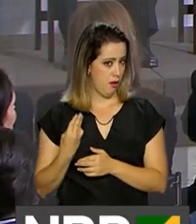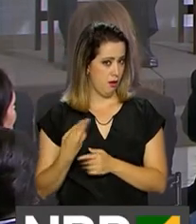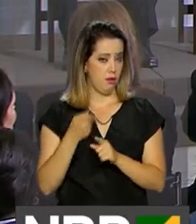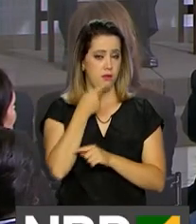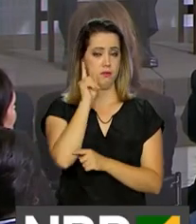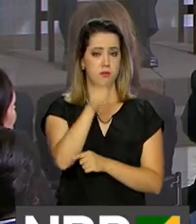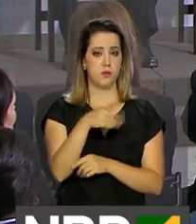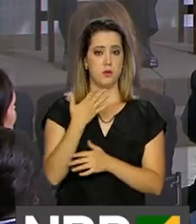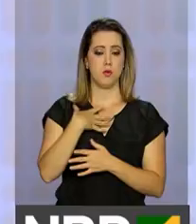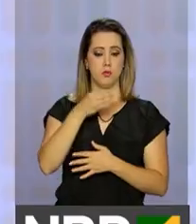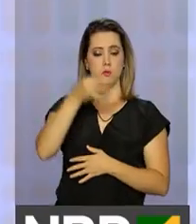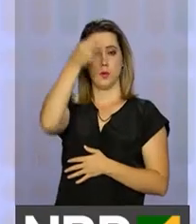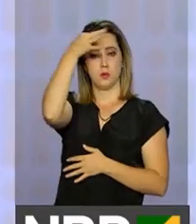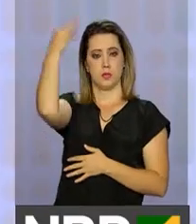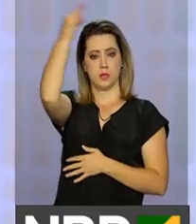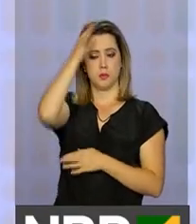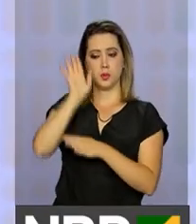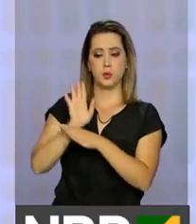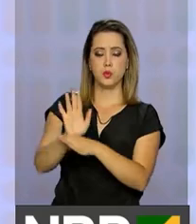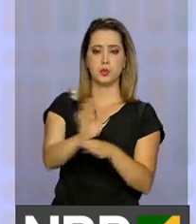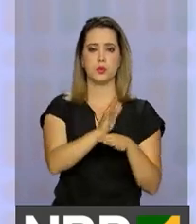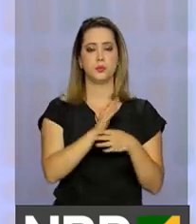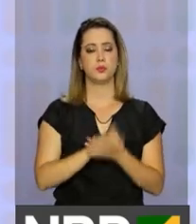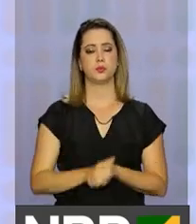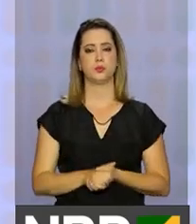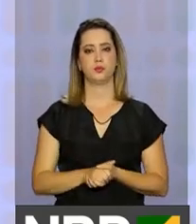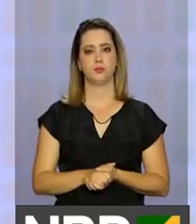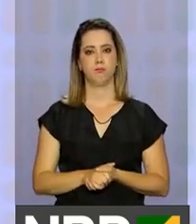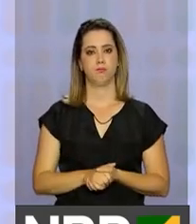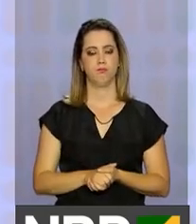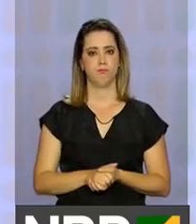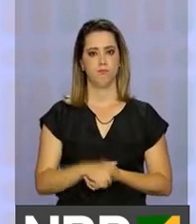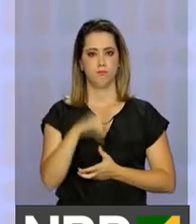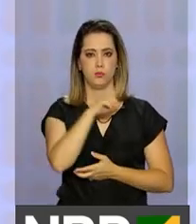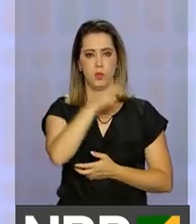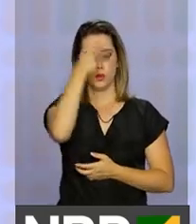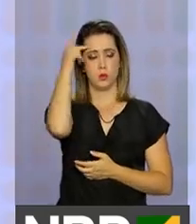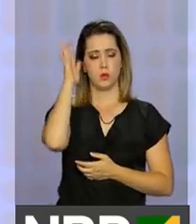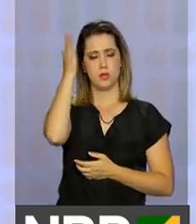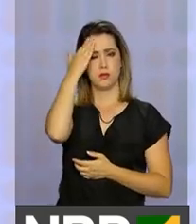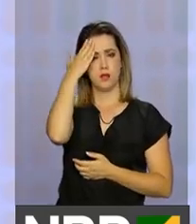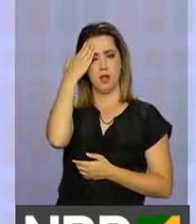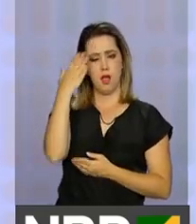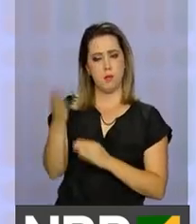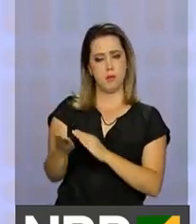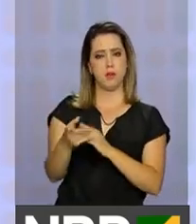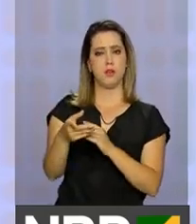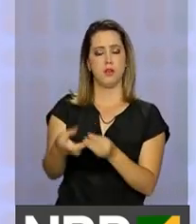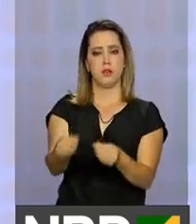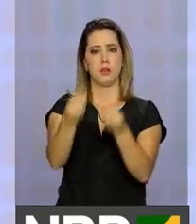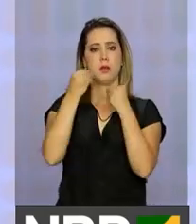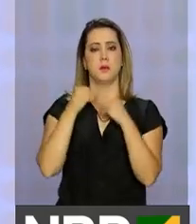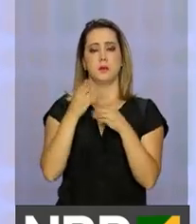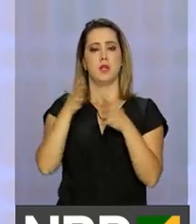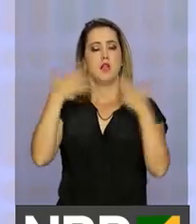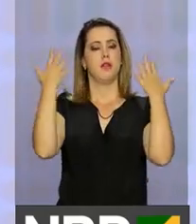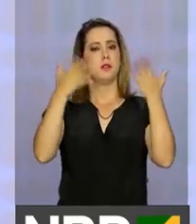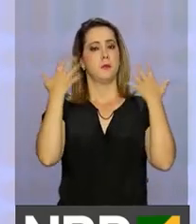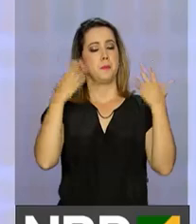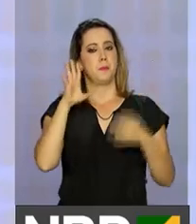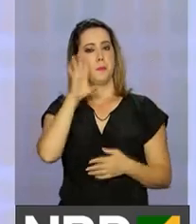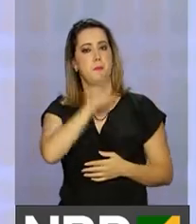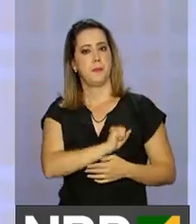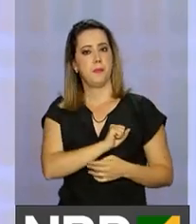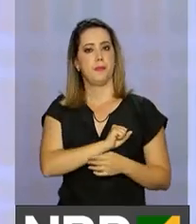solidariedade entre os brasileiros. Quem é voluntário sabe que recebe de volta em alegria, gratidão,